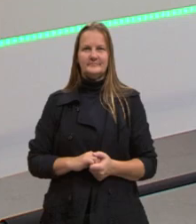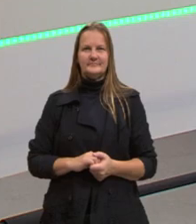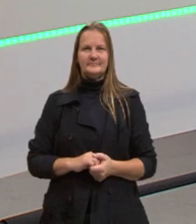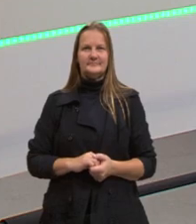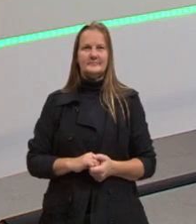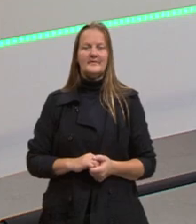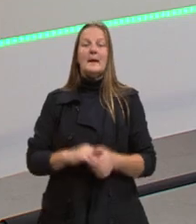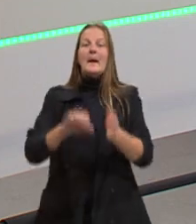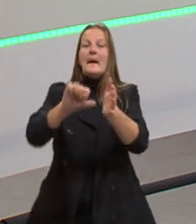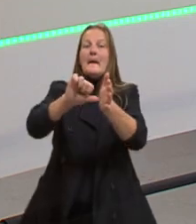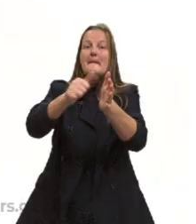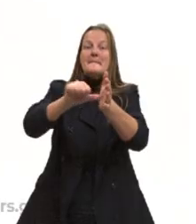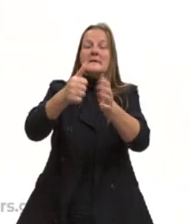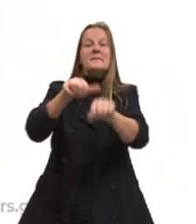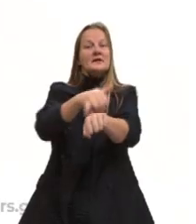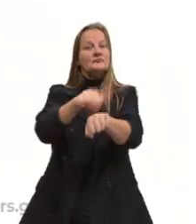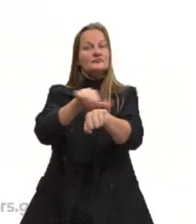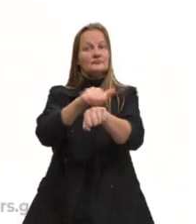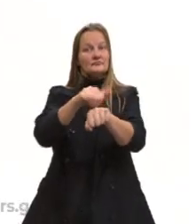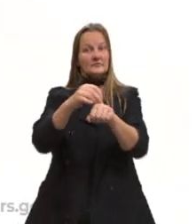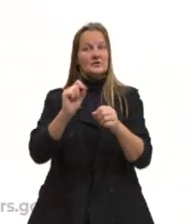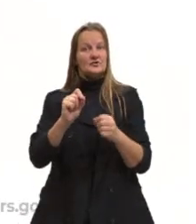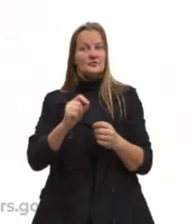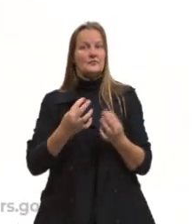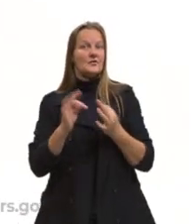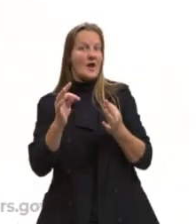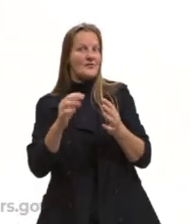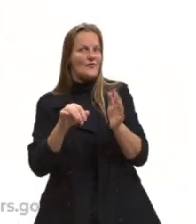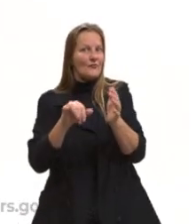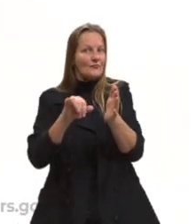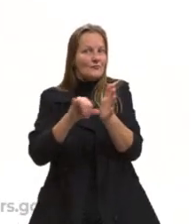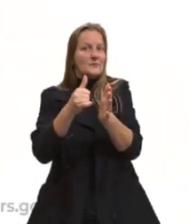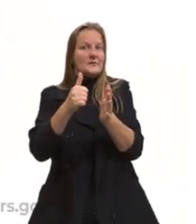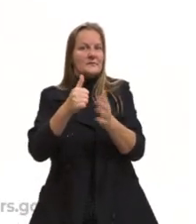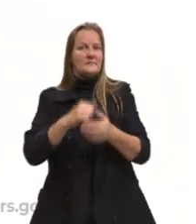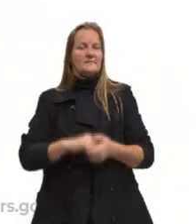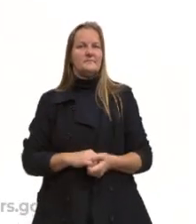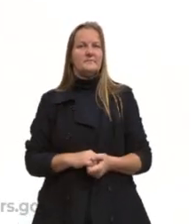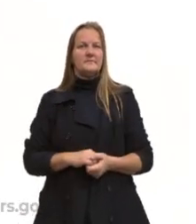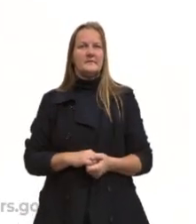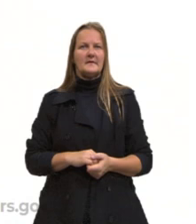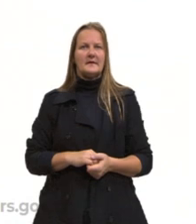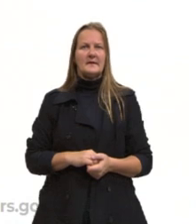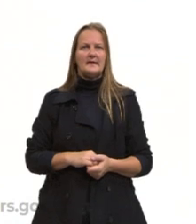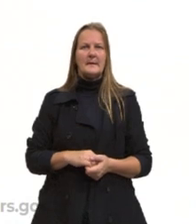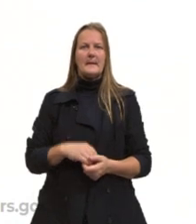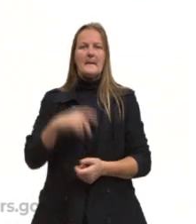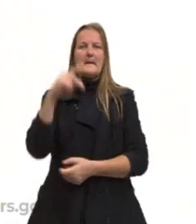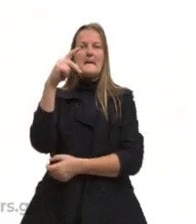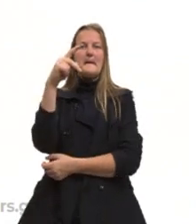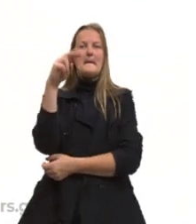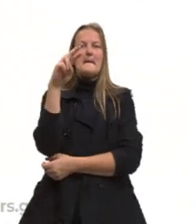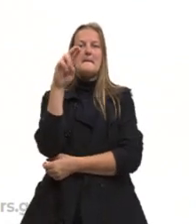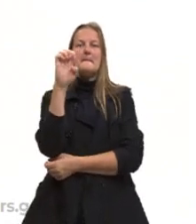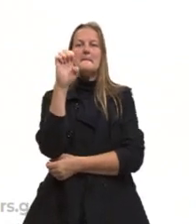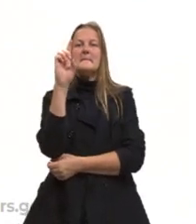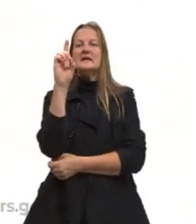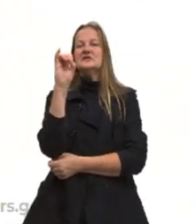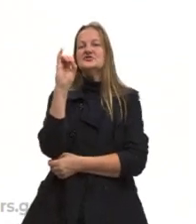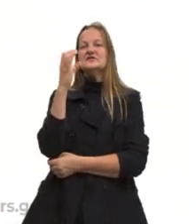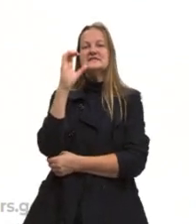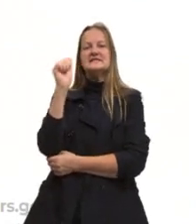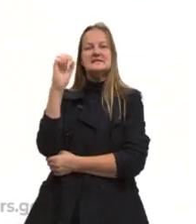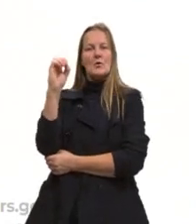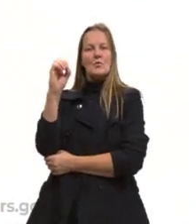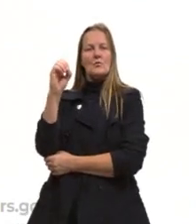a primeira técnica prediction prediction significa predizer predição